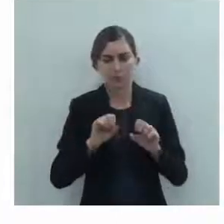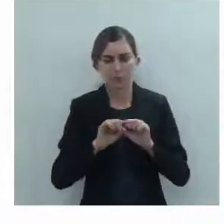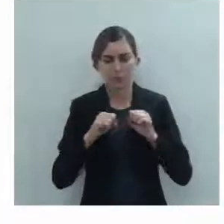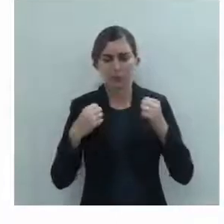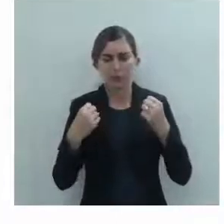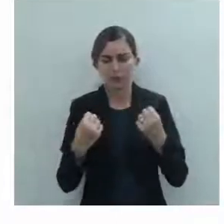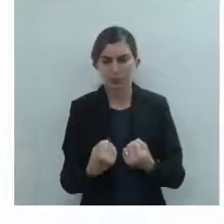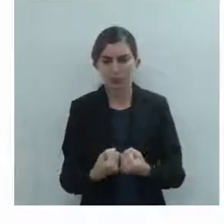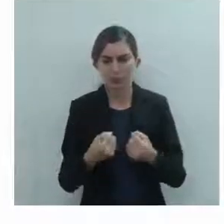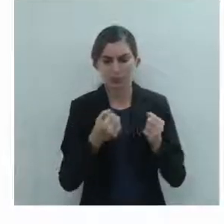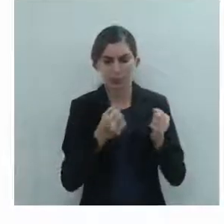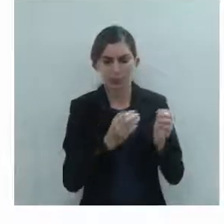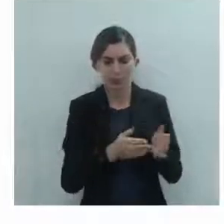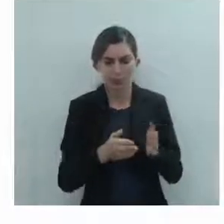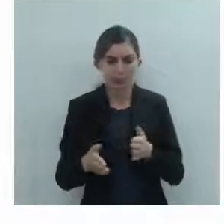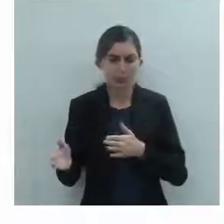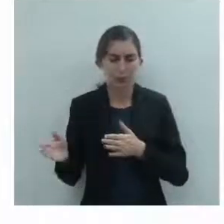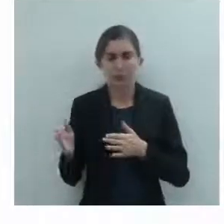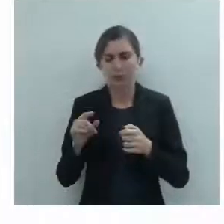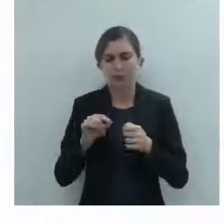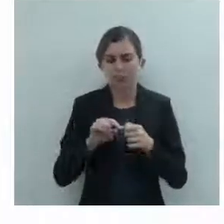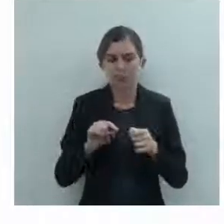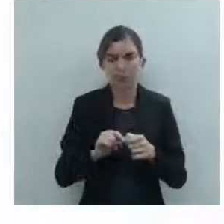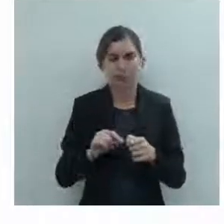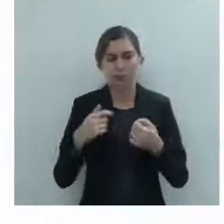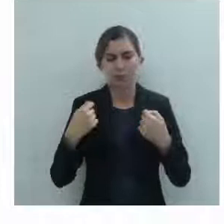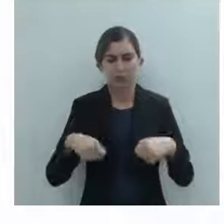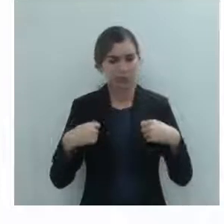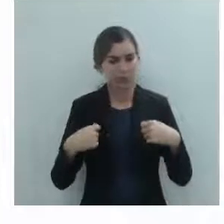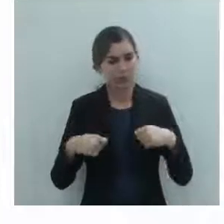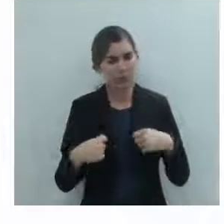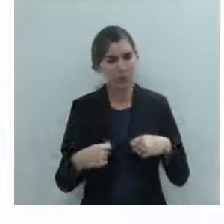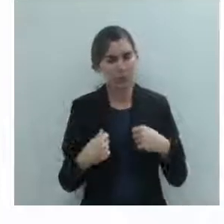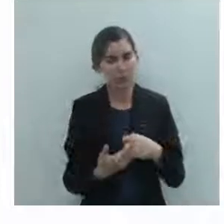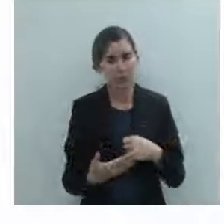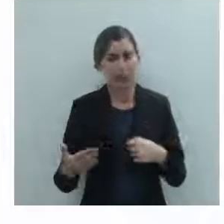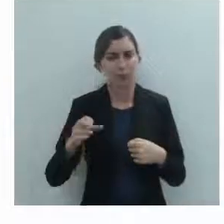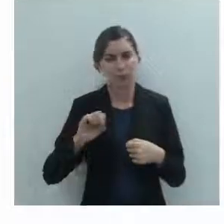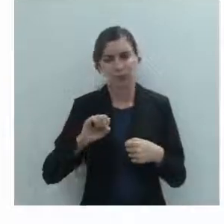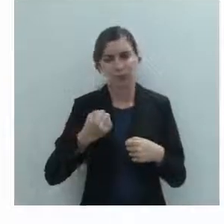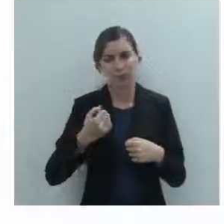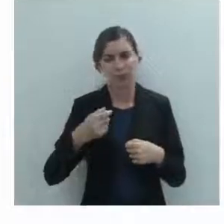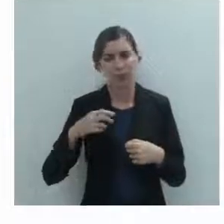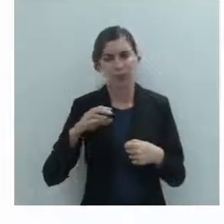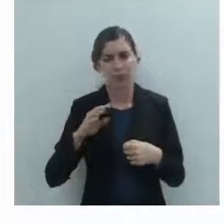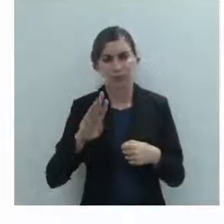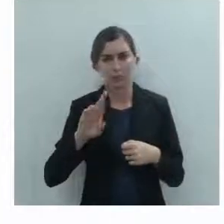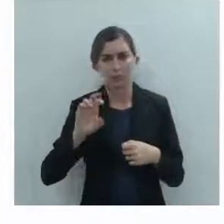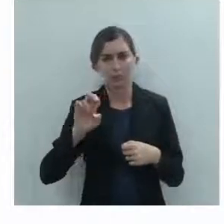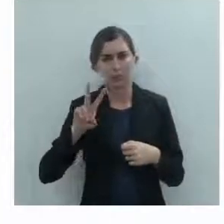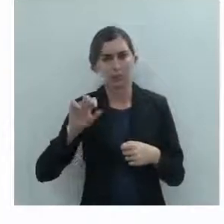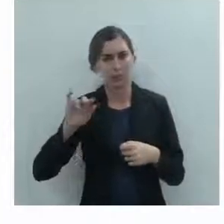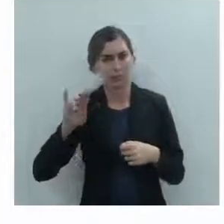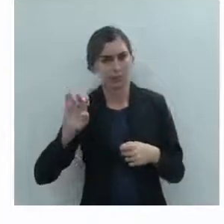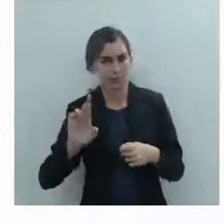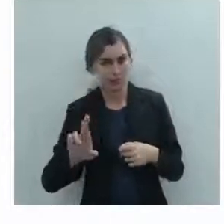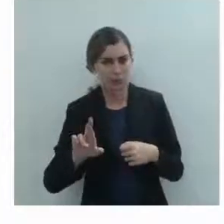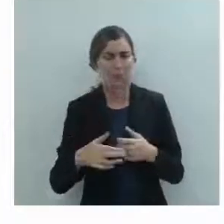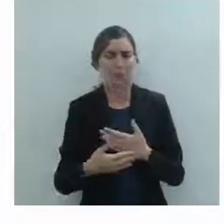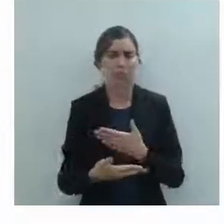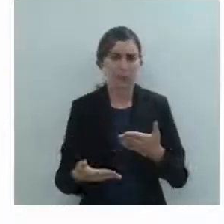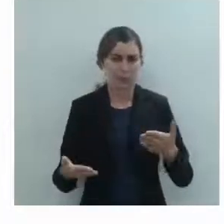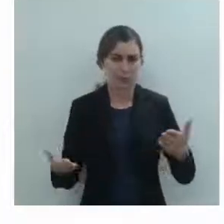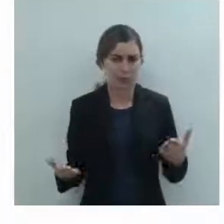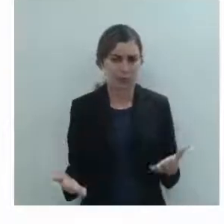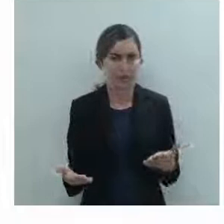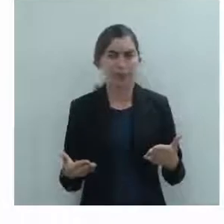sociedade se organizam para produzir o que precisam para sobreviver modo de produção modos de